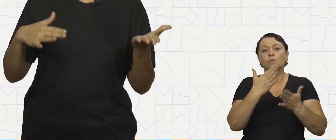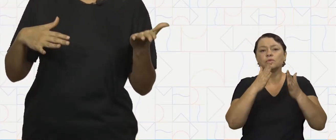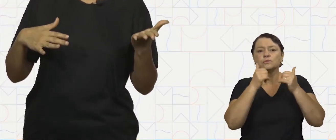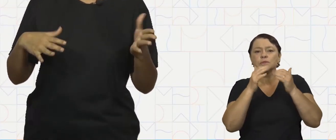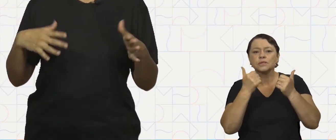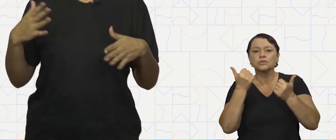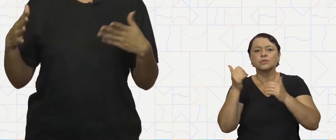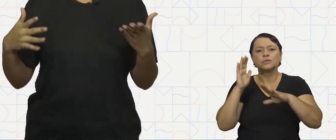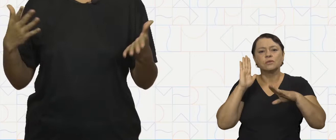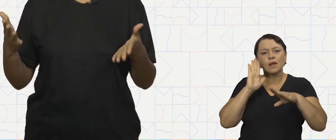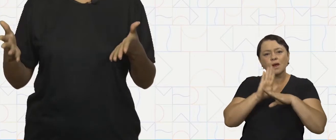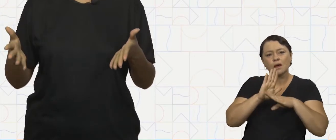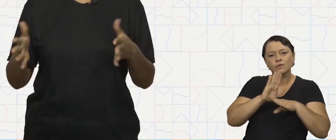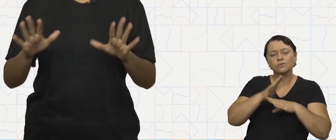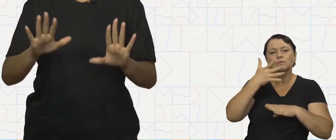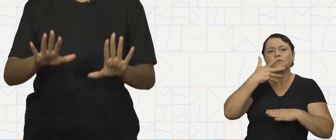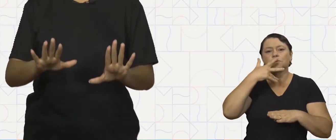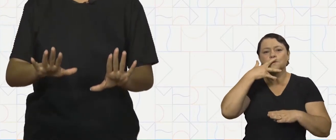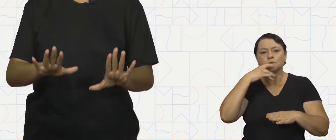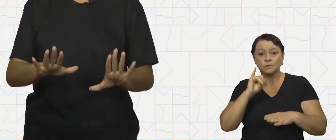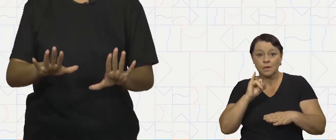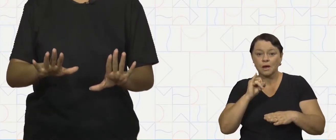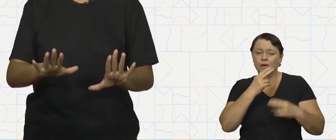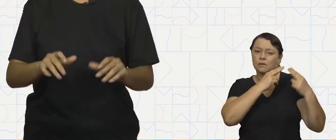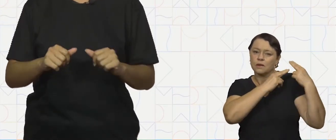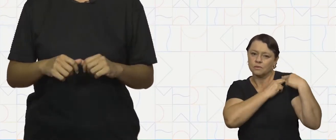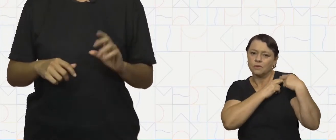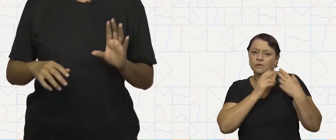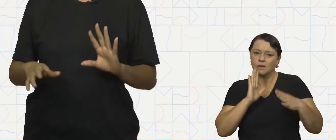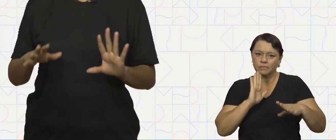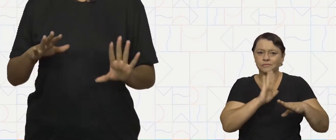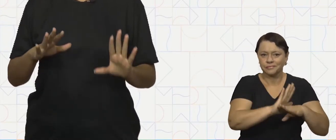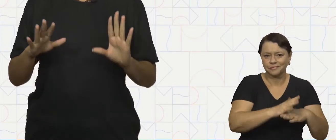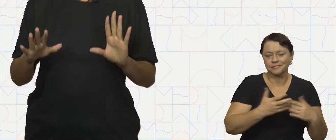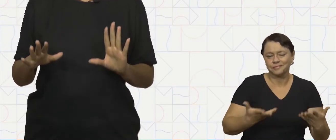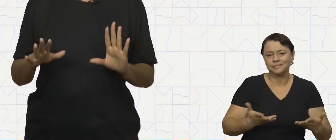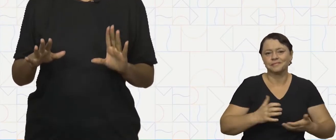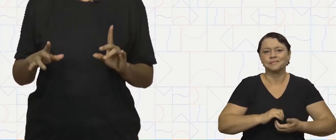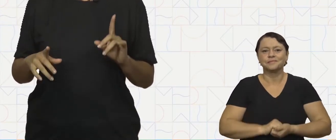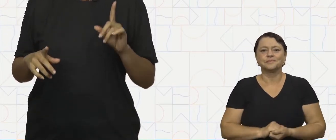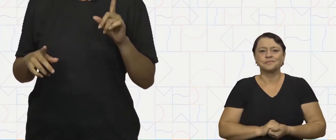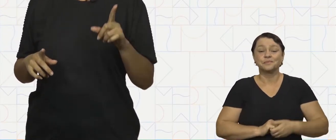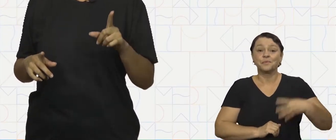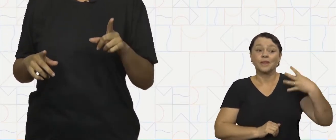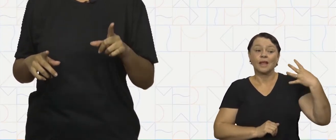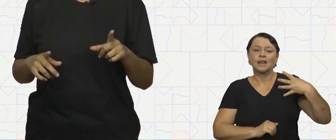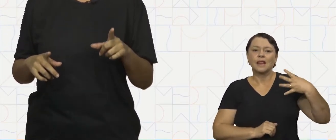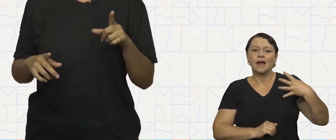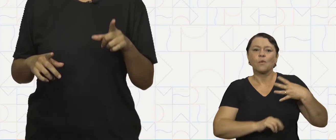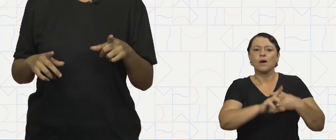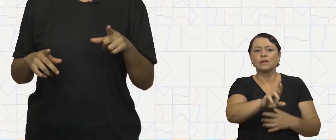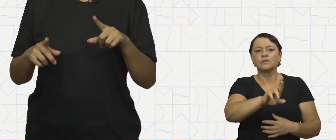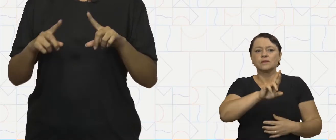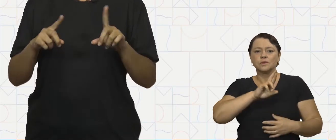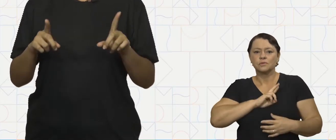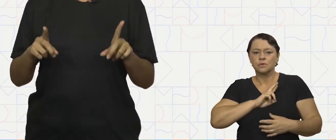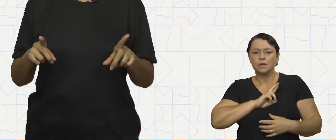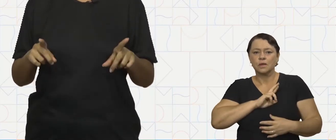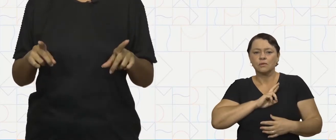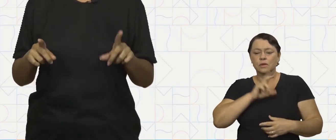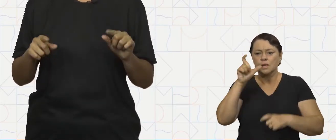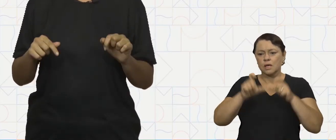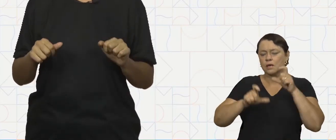com a mamãe, algum responsável para dar aquele apoio. Já na quarta questão, vocês responderam que as pessoas